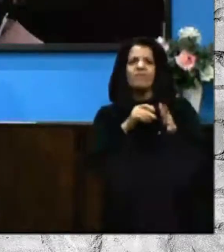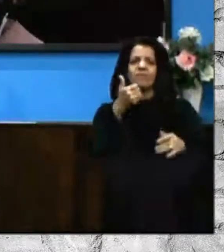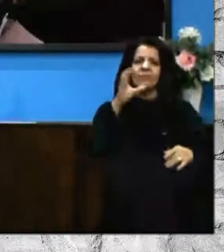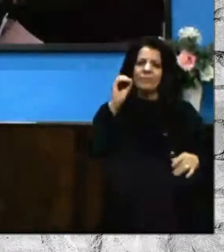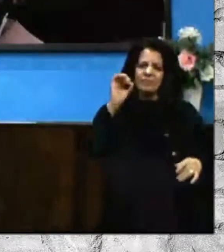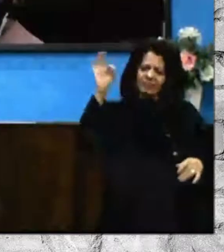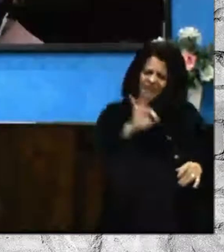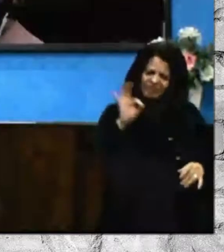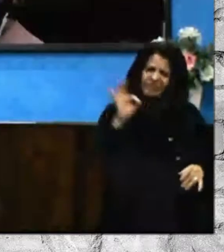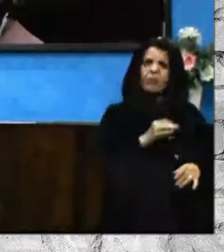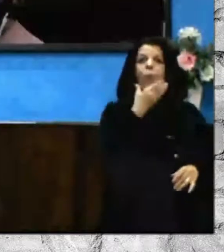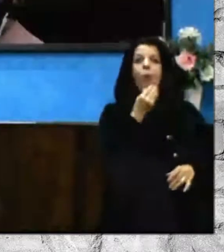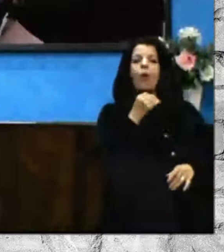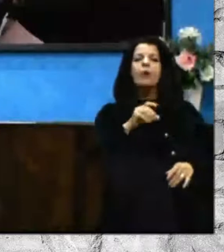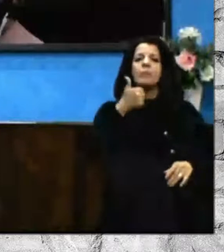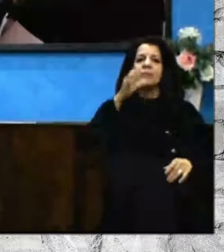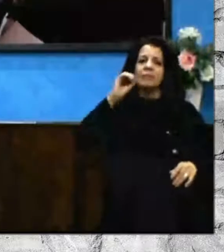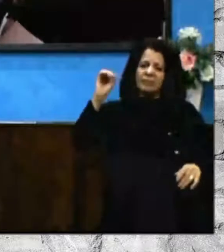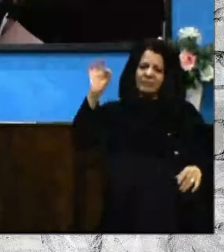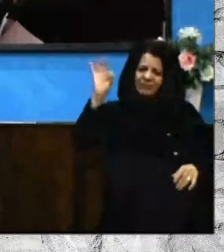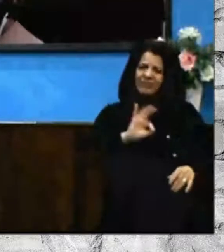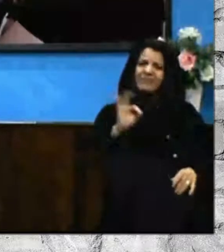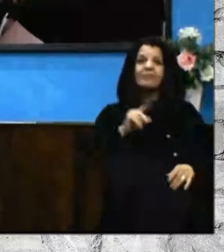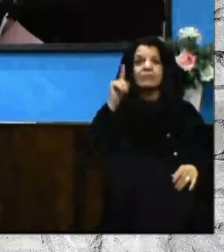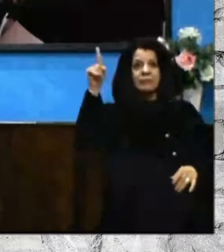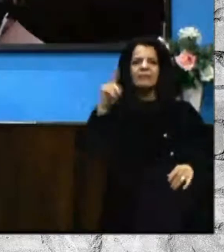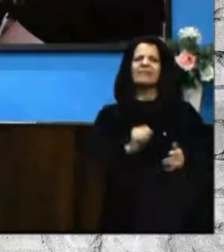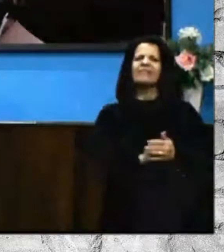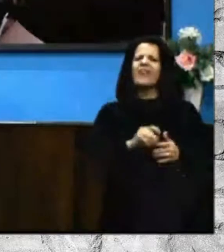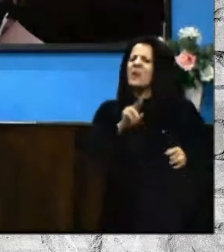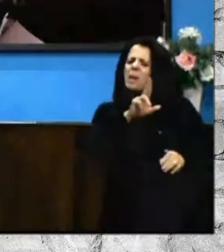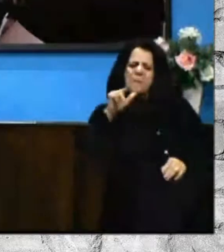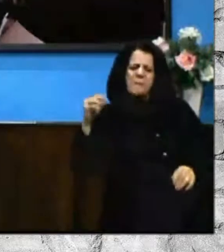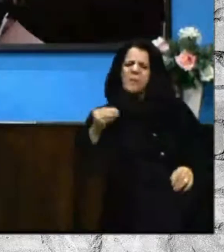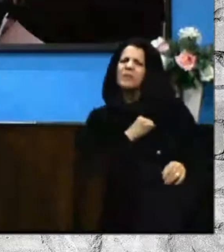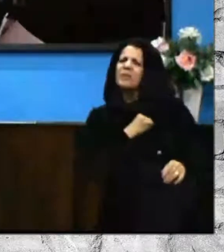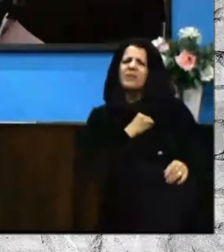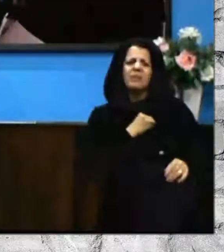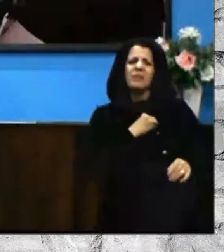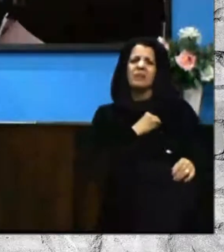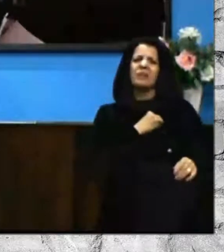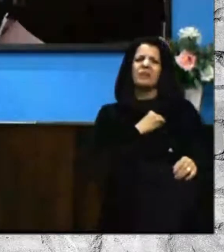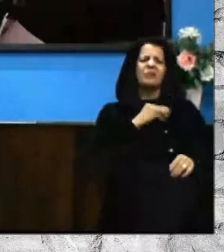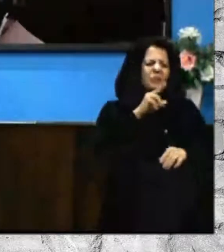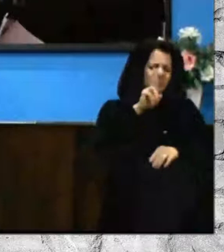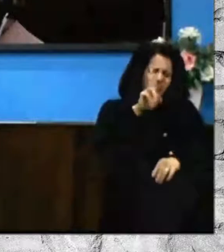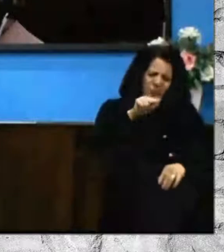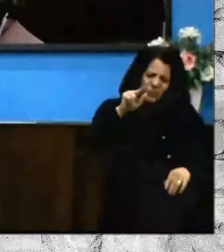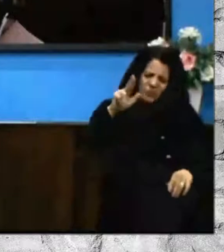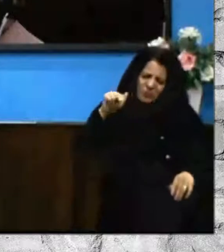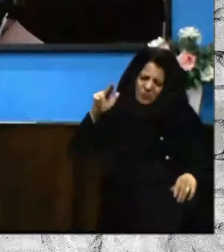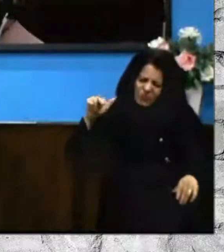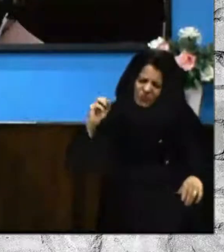Ele não tinha pecado e que Ele nunca pecou. O gene do pecado em todas as instâncias não